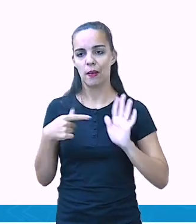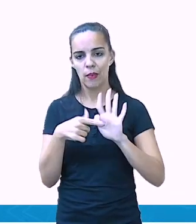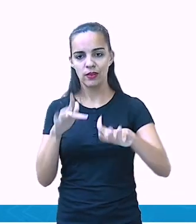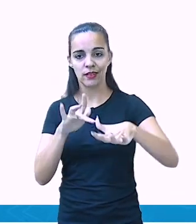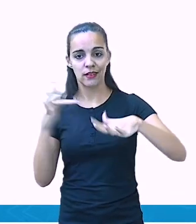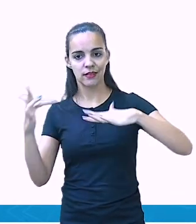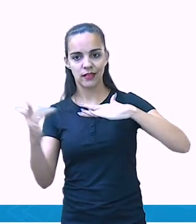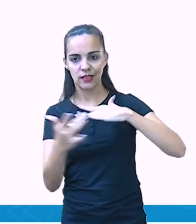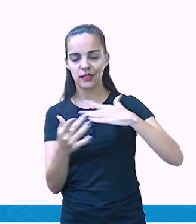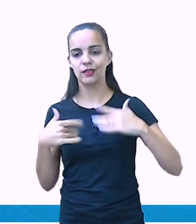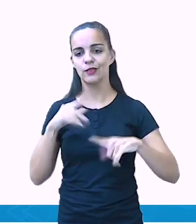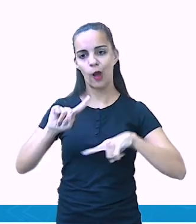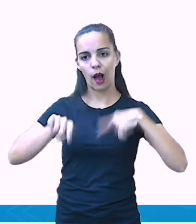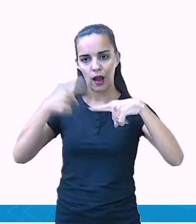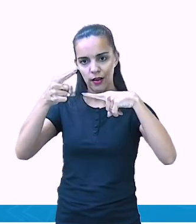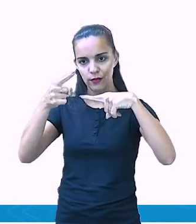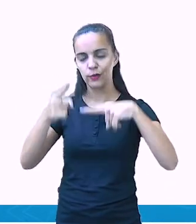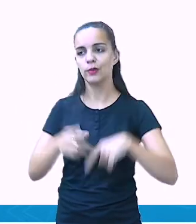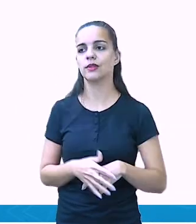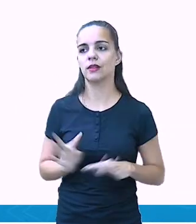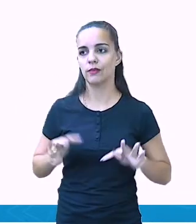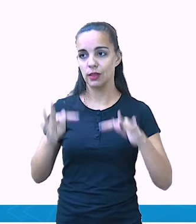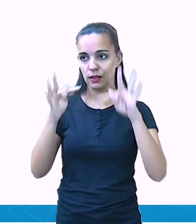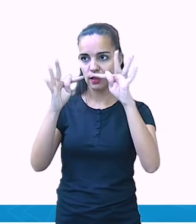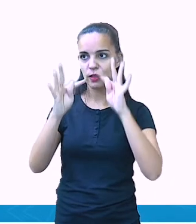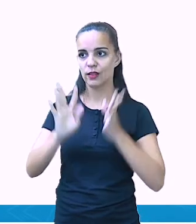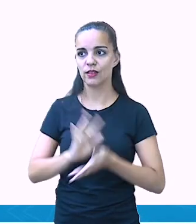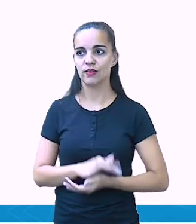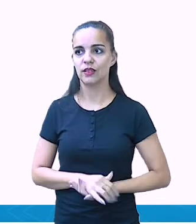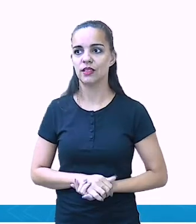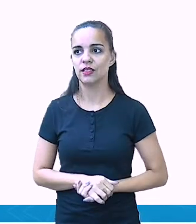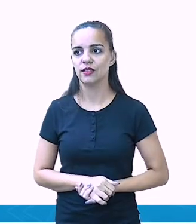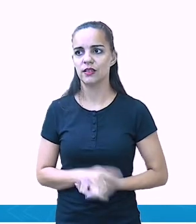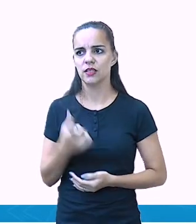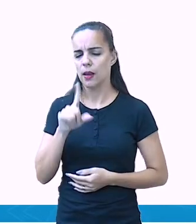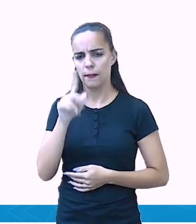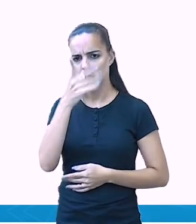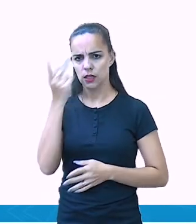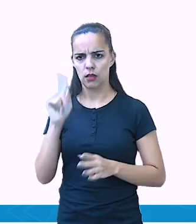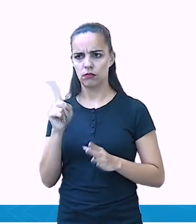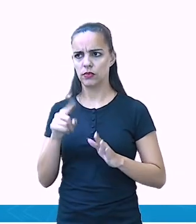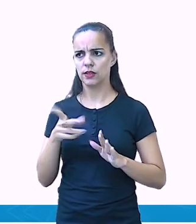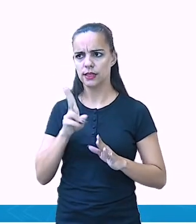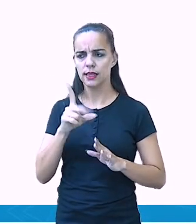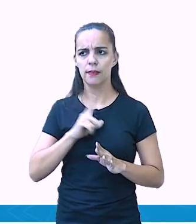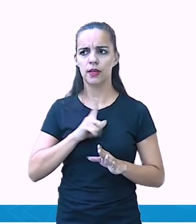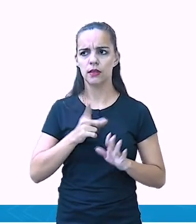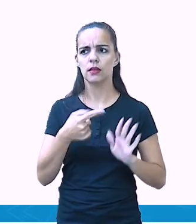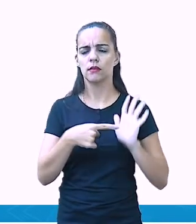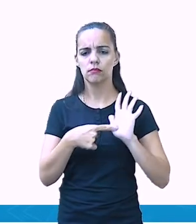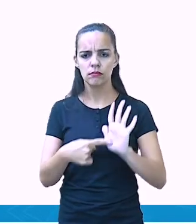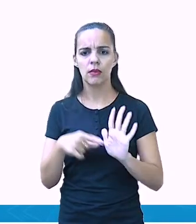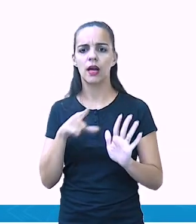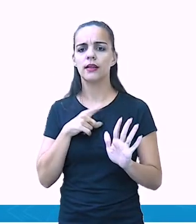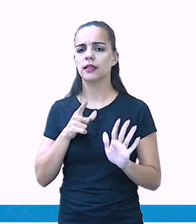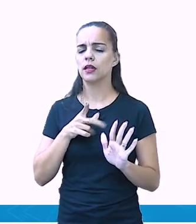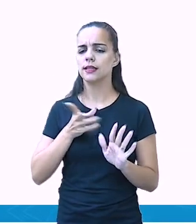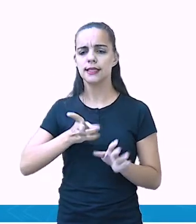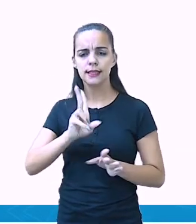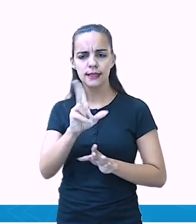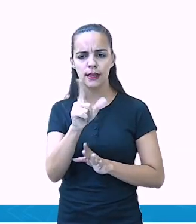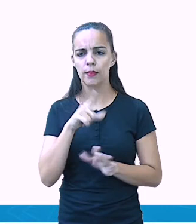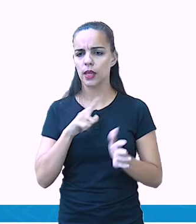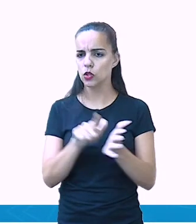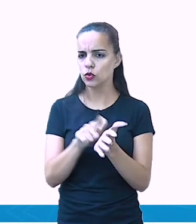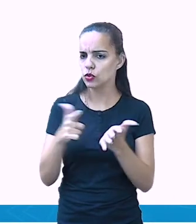sociais e na televisão, entre outros, mas ela não deixa de aparecer. Ela continua aparecendo em jornais, em revistas